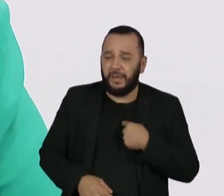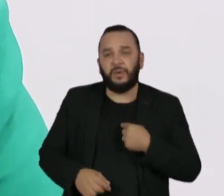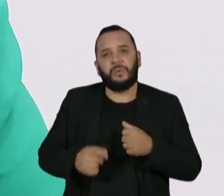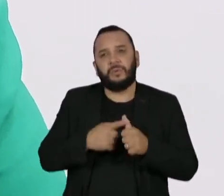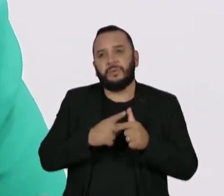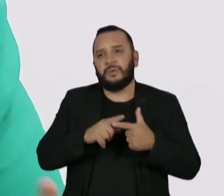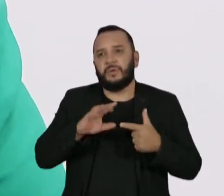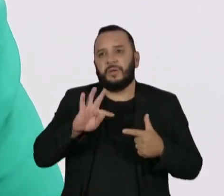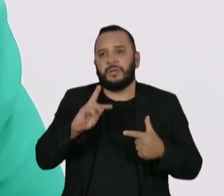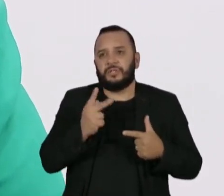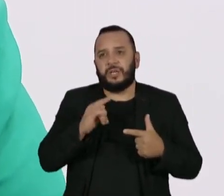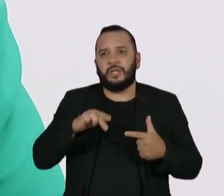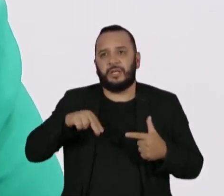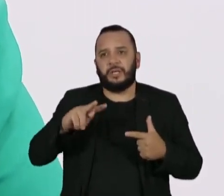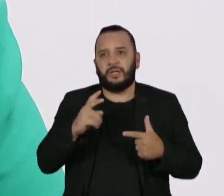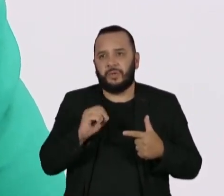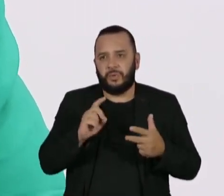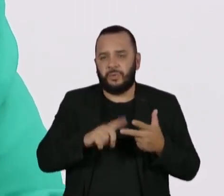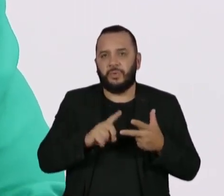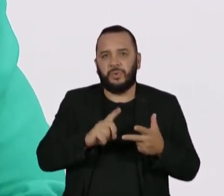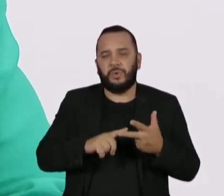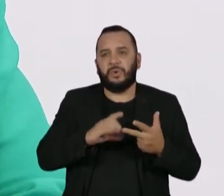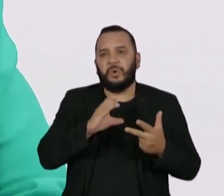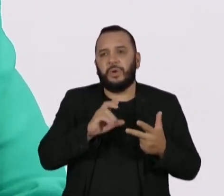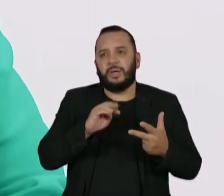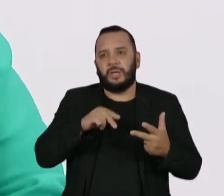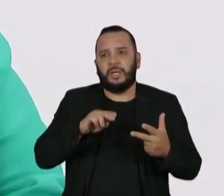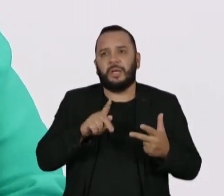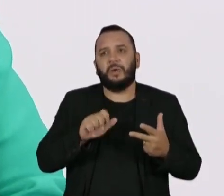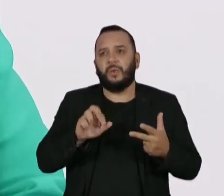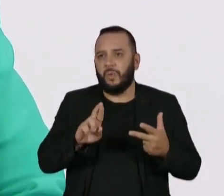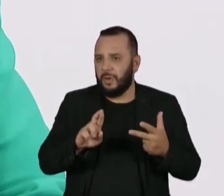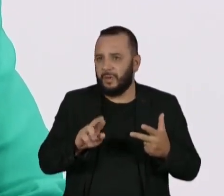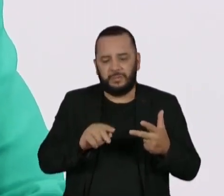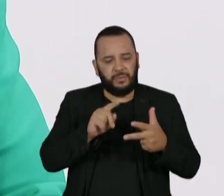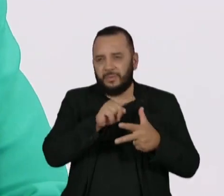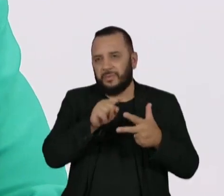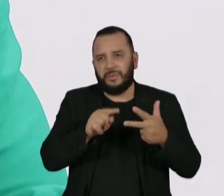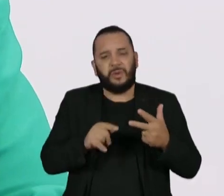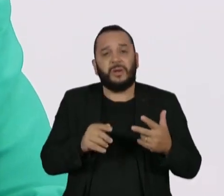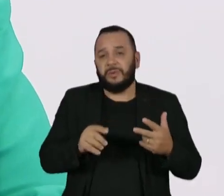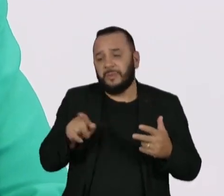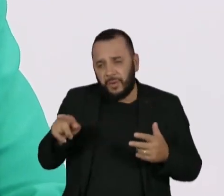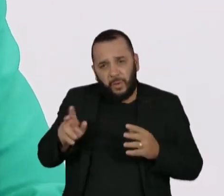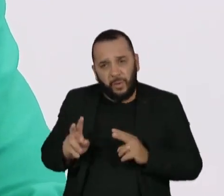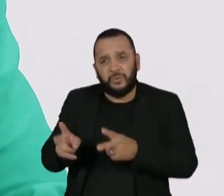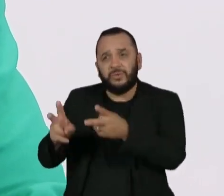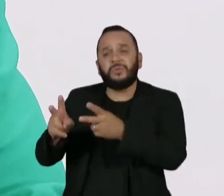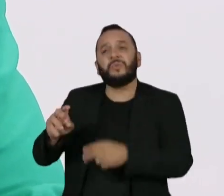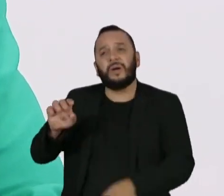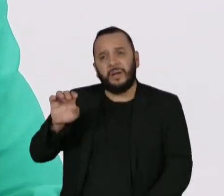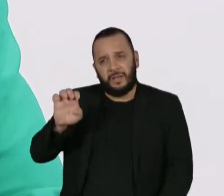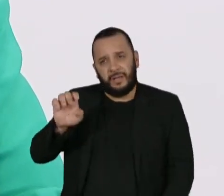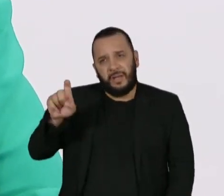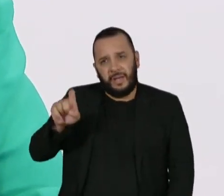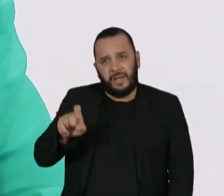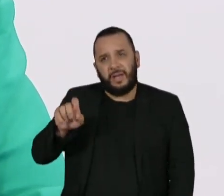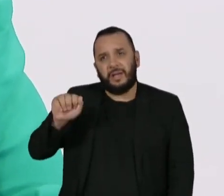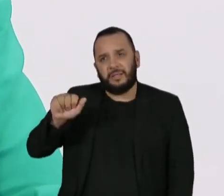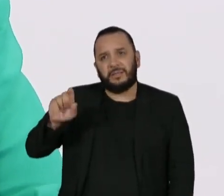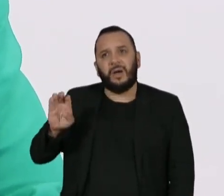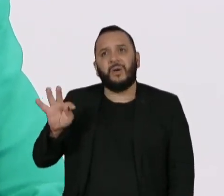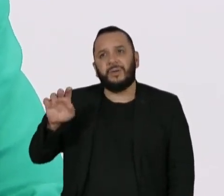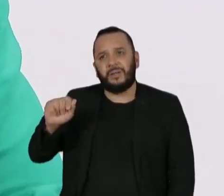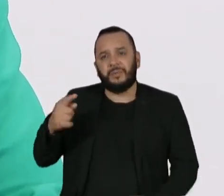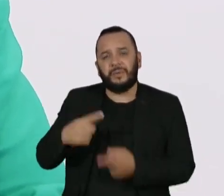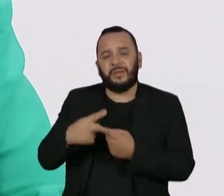um, o Exalta Samba vai estar. Porque o que foi construído é muito bonito. E ainda tem a